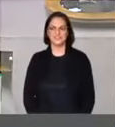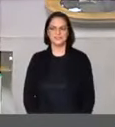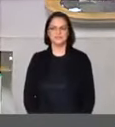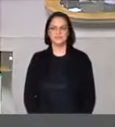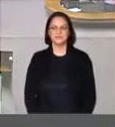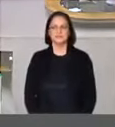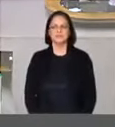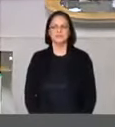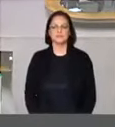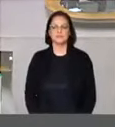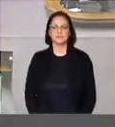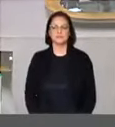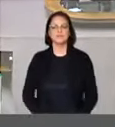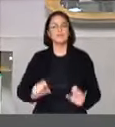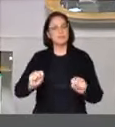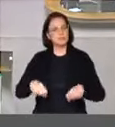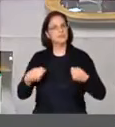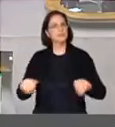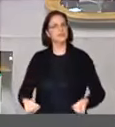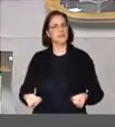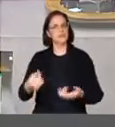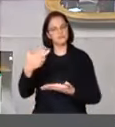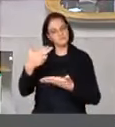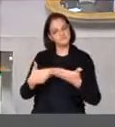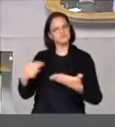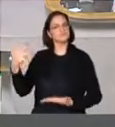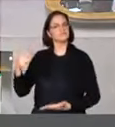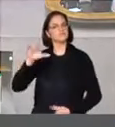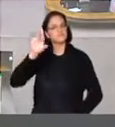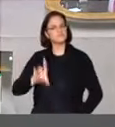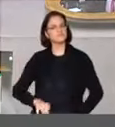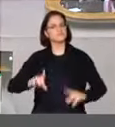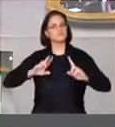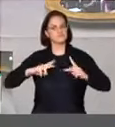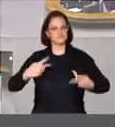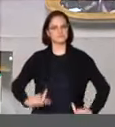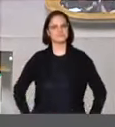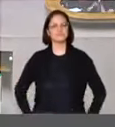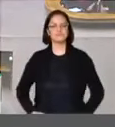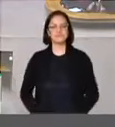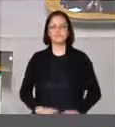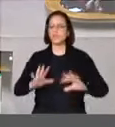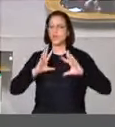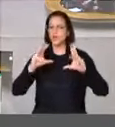Em defesa do que diz a Declaração Universal dos Direitos Humanos,